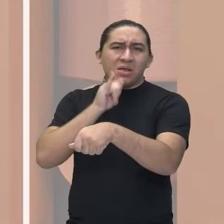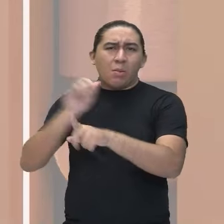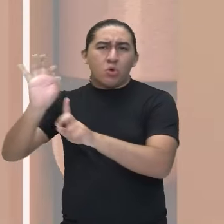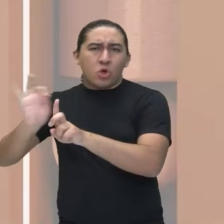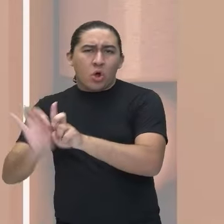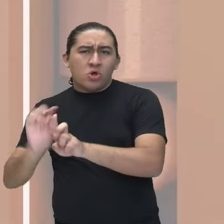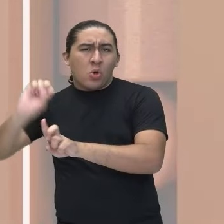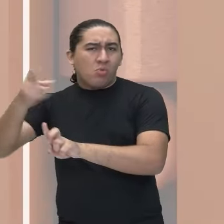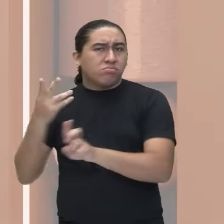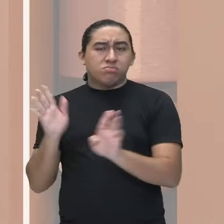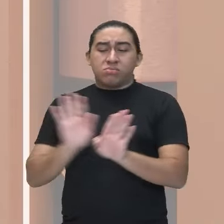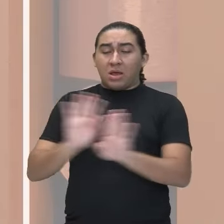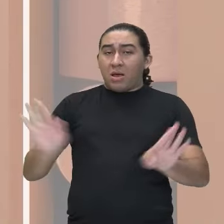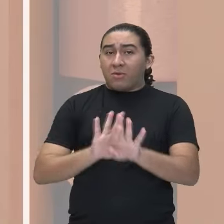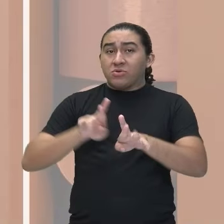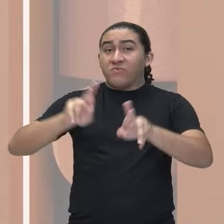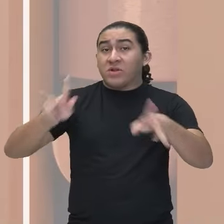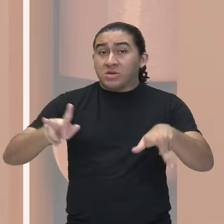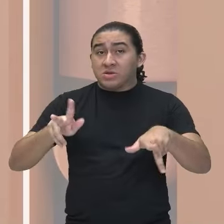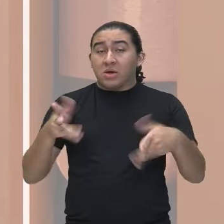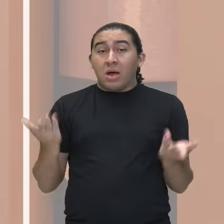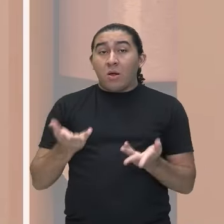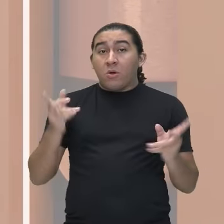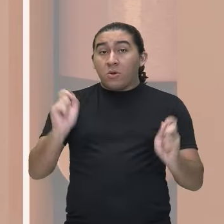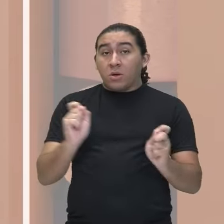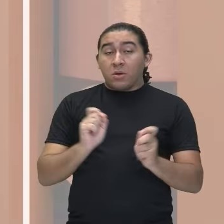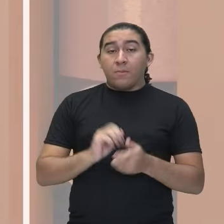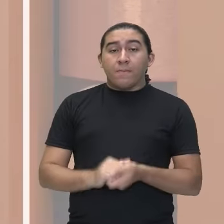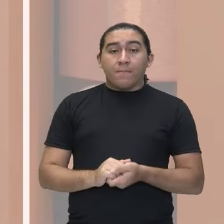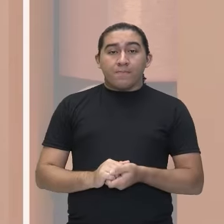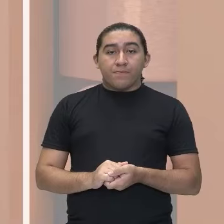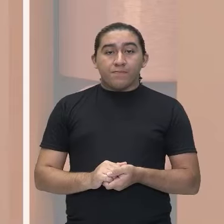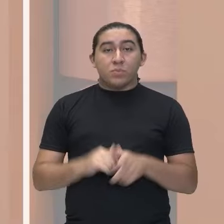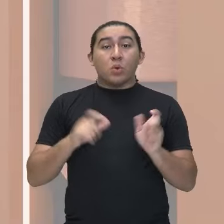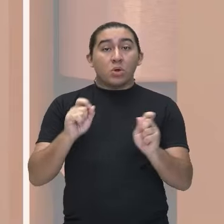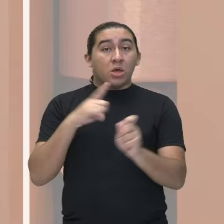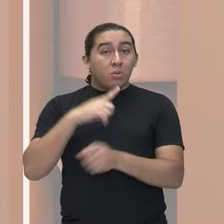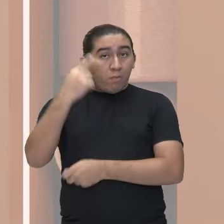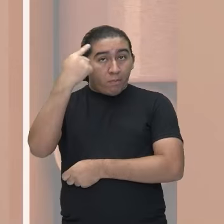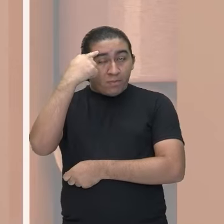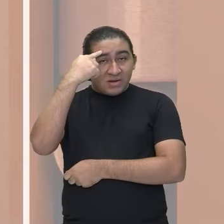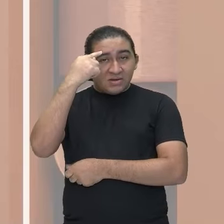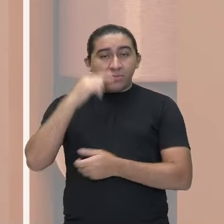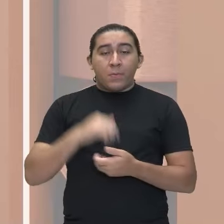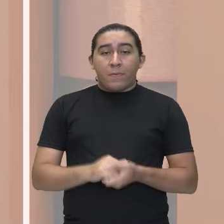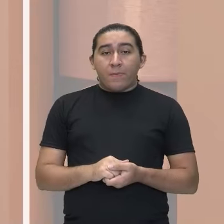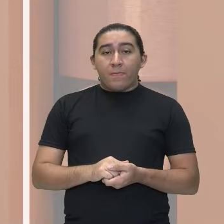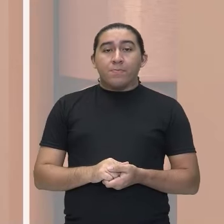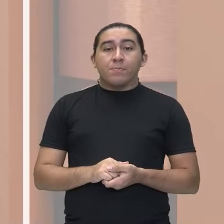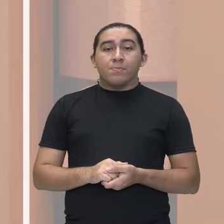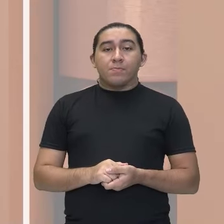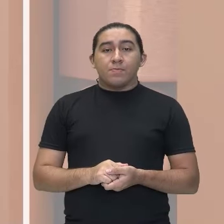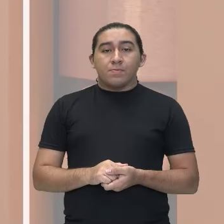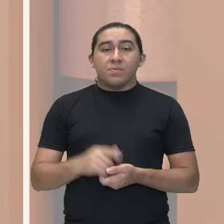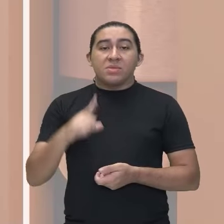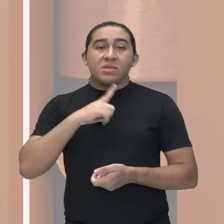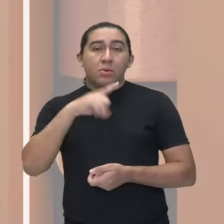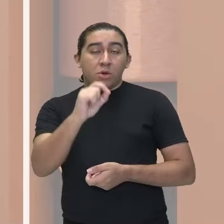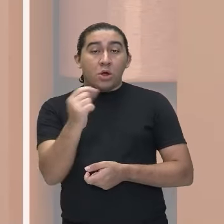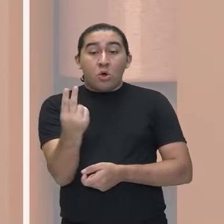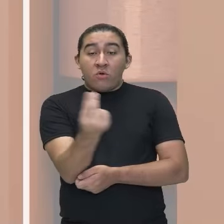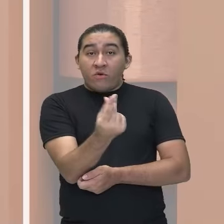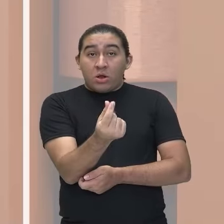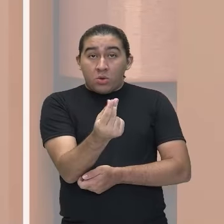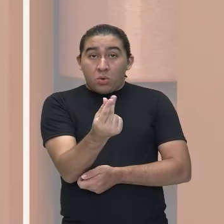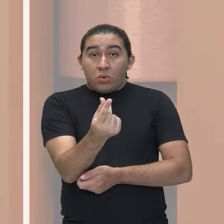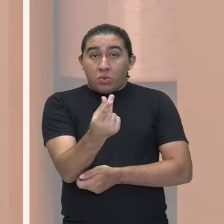alguma coisa assim. Não, não é mais isso. Agora, o que eu vou estipular, o que eu vou colocar? Eu vou colocar um valor